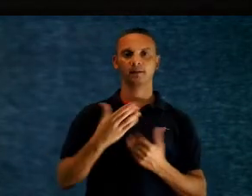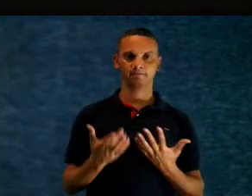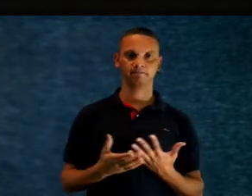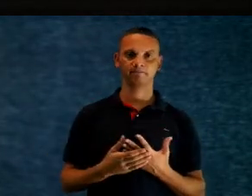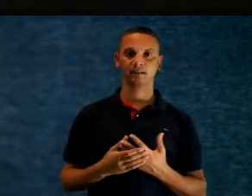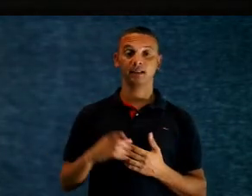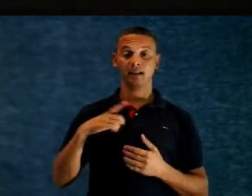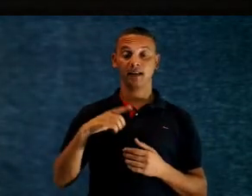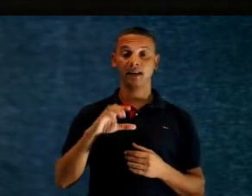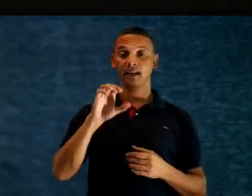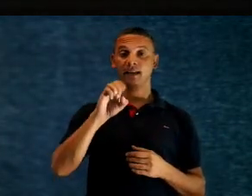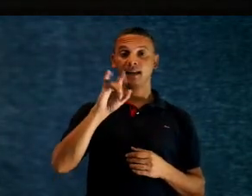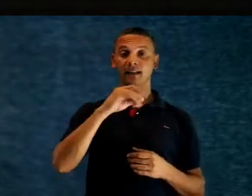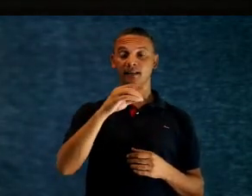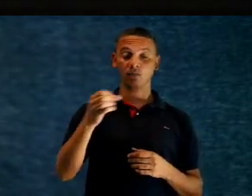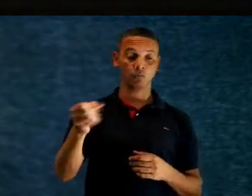não chega nem